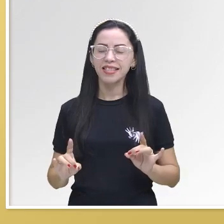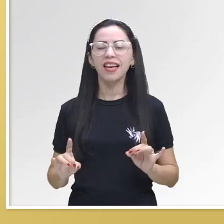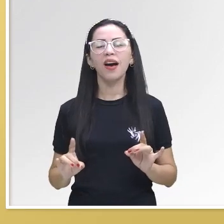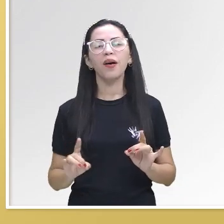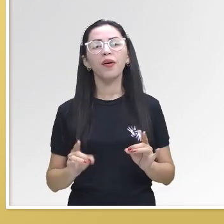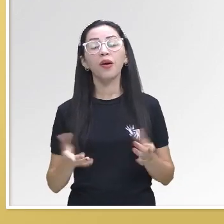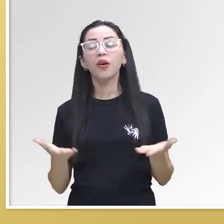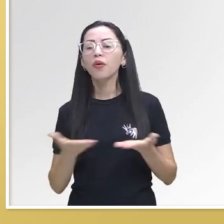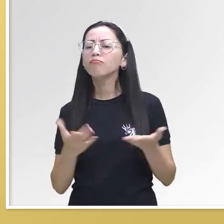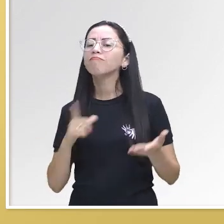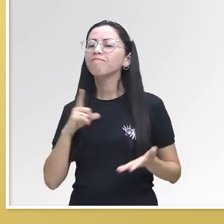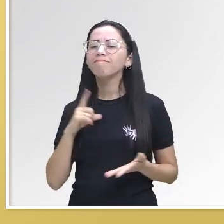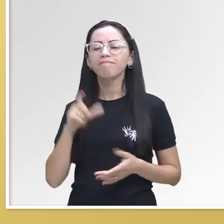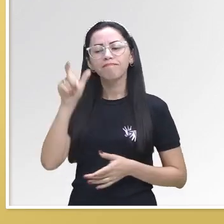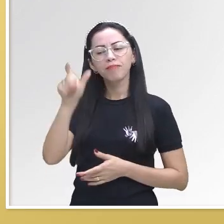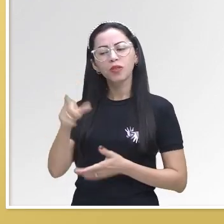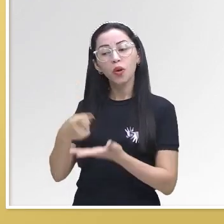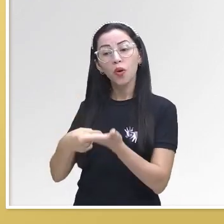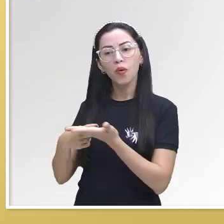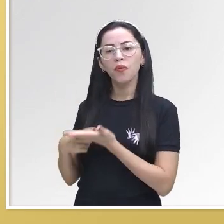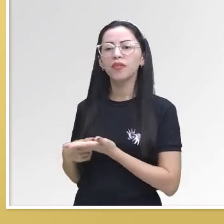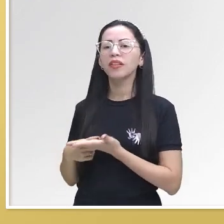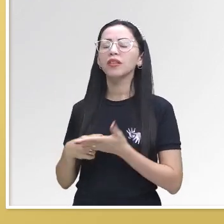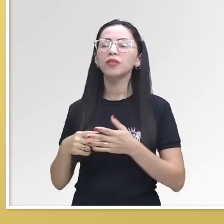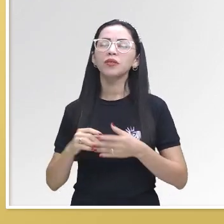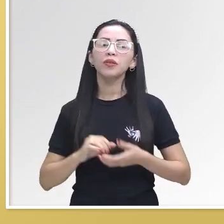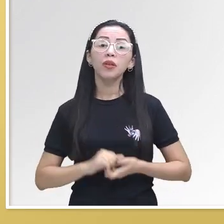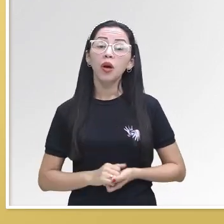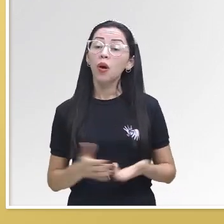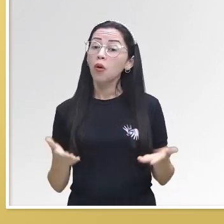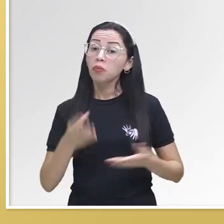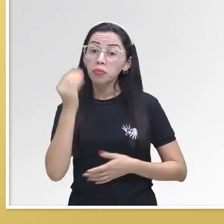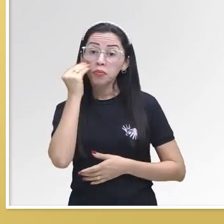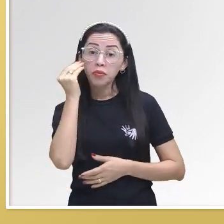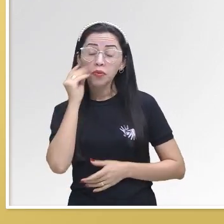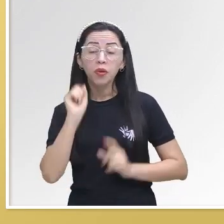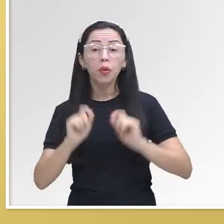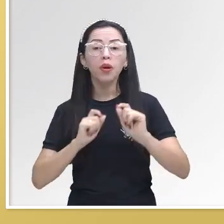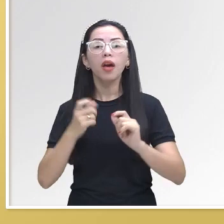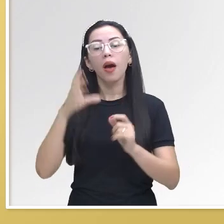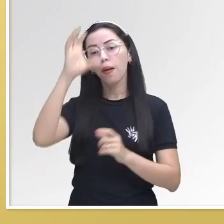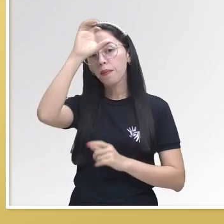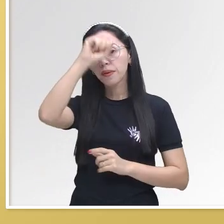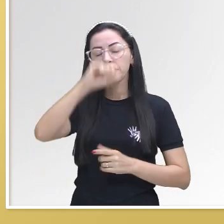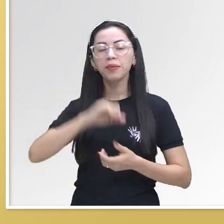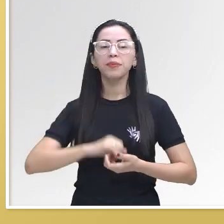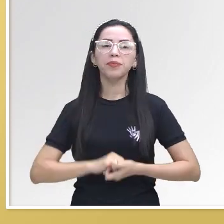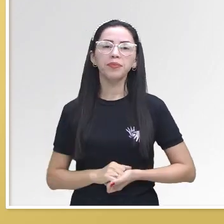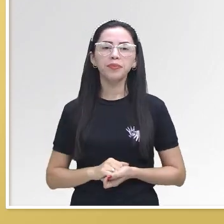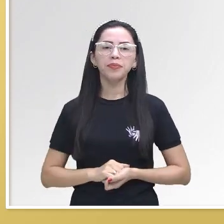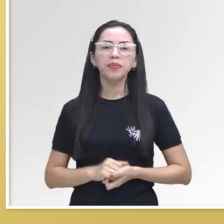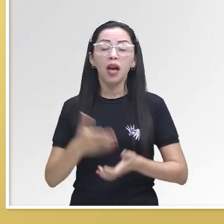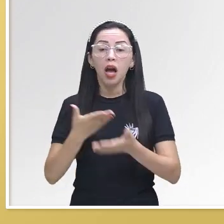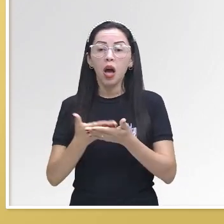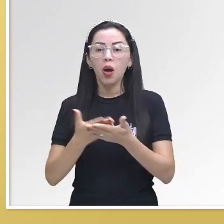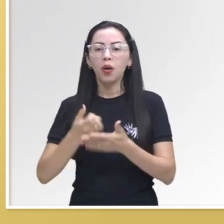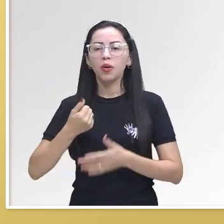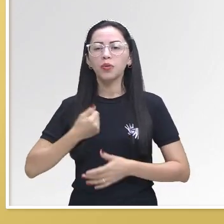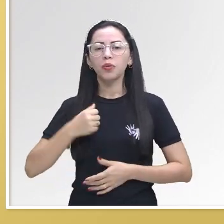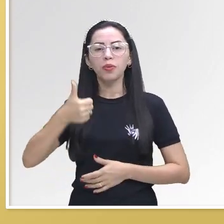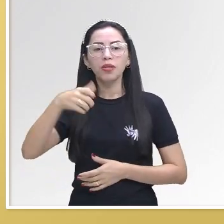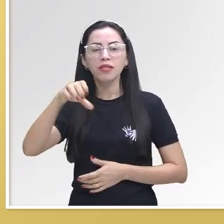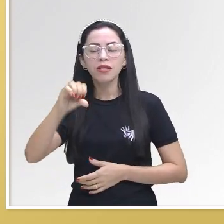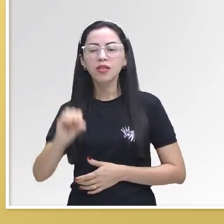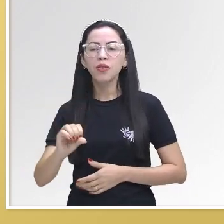um convidado aqui com a gente hoje. Mas vamos lá verificar o que nós vamos aprender hoje? Aula